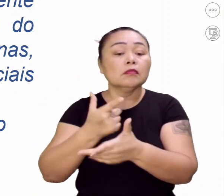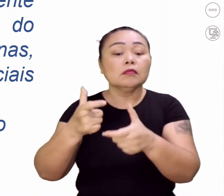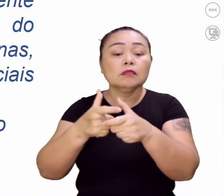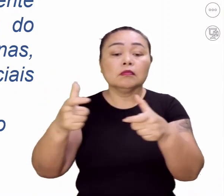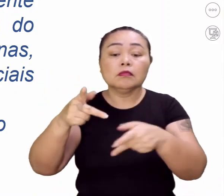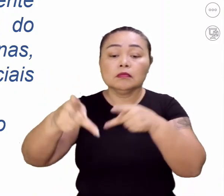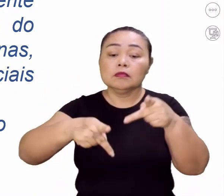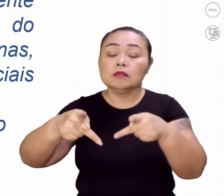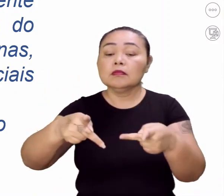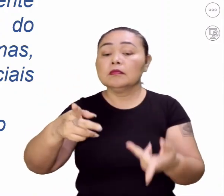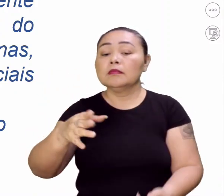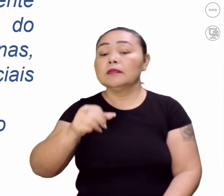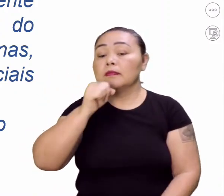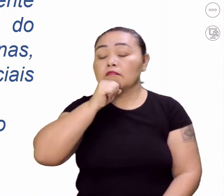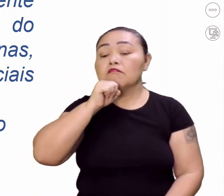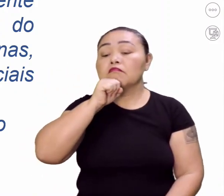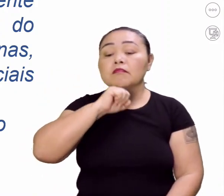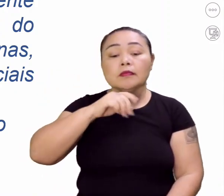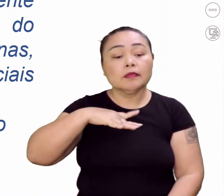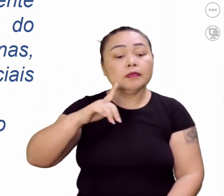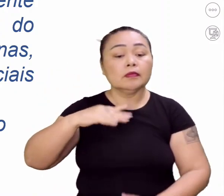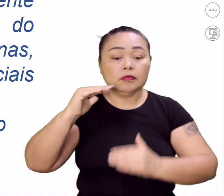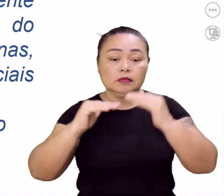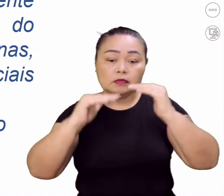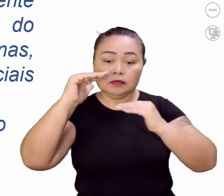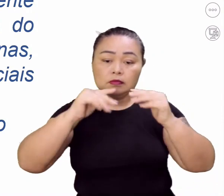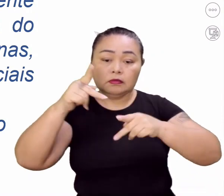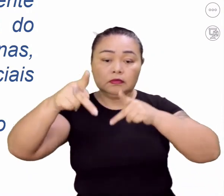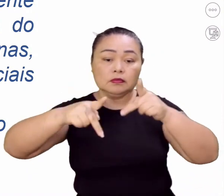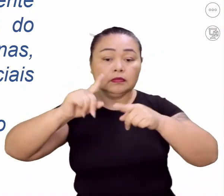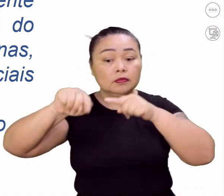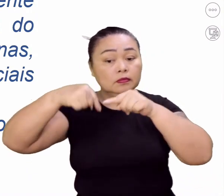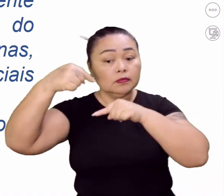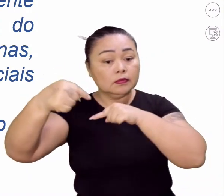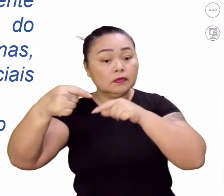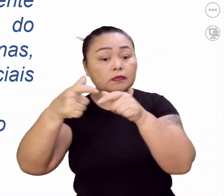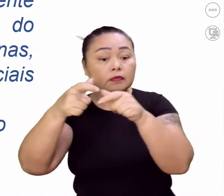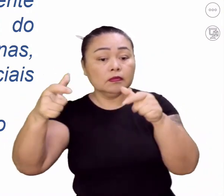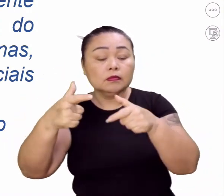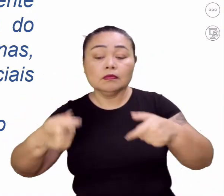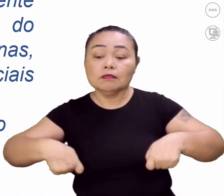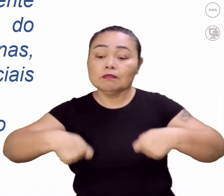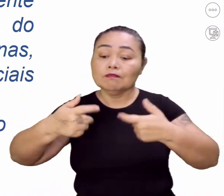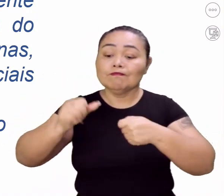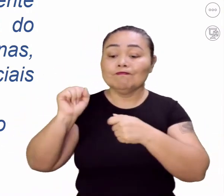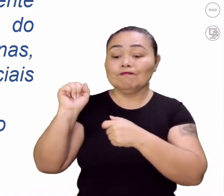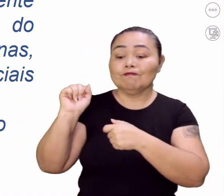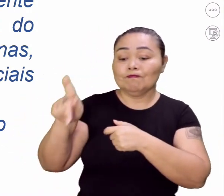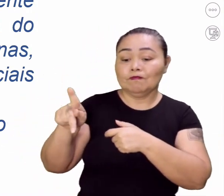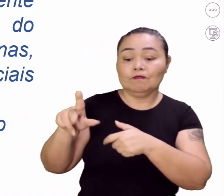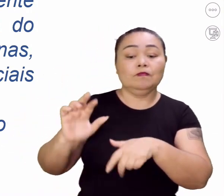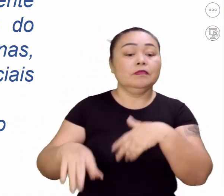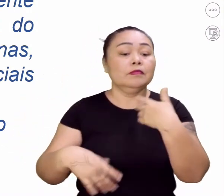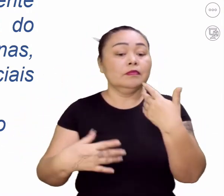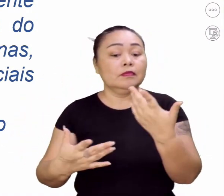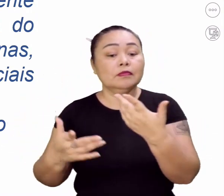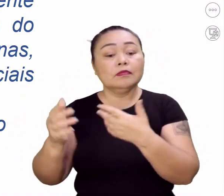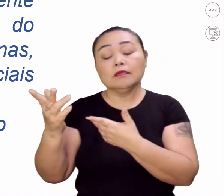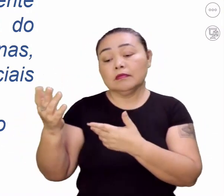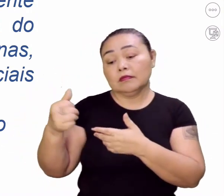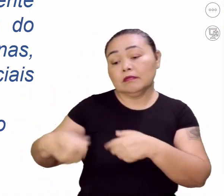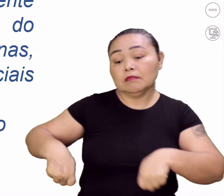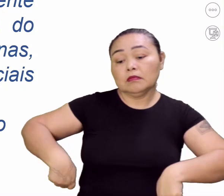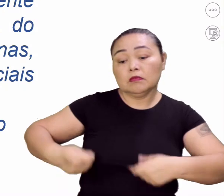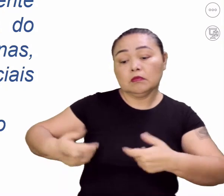Aumento a proporção de pessoas idosas na estrutura da população, com consequente aumento dos gastos previdenciários. Gasto